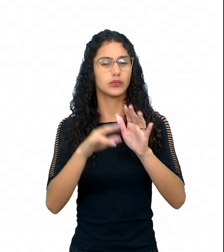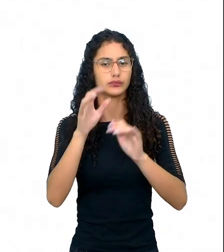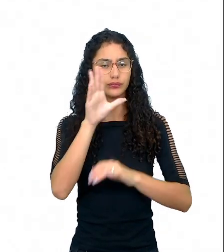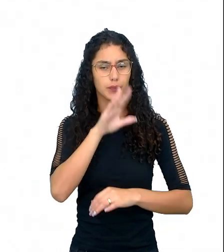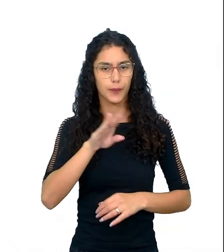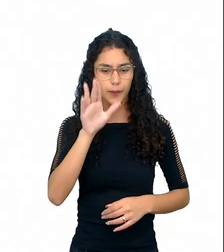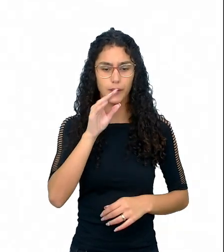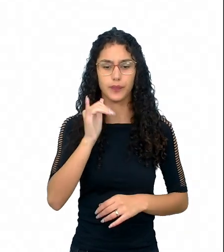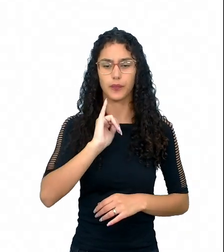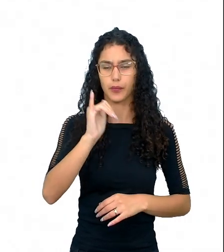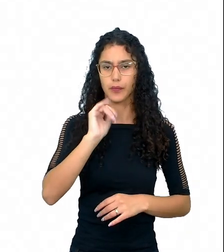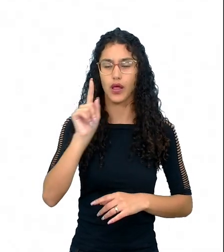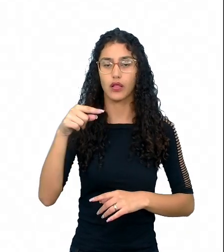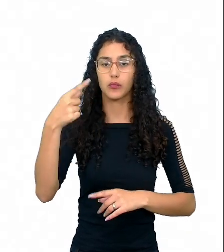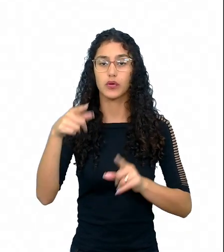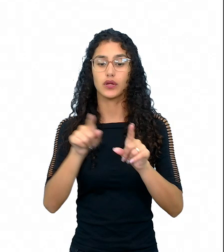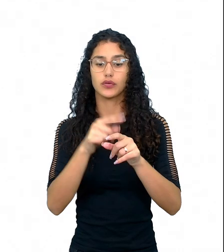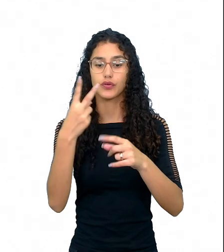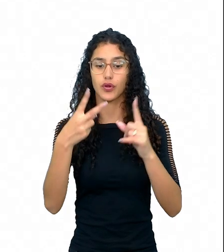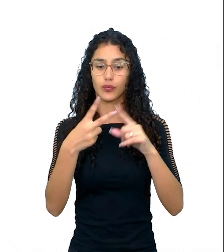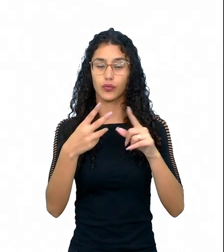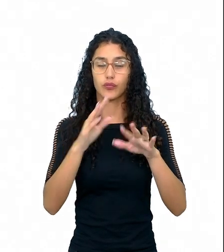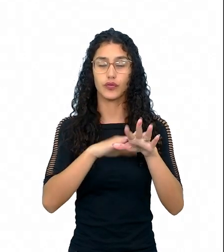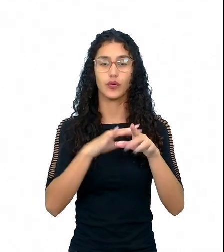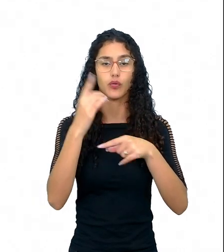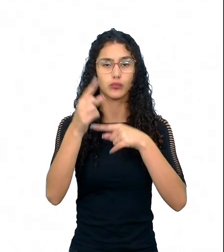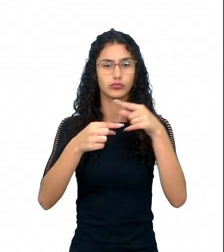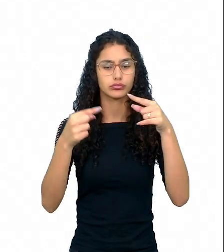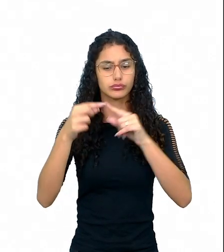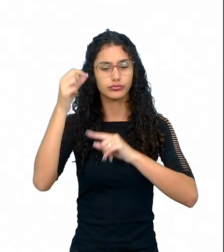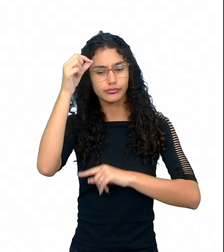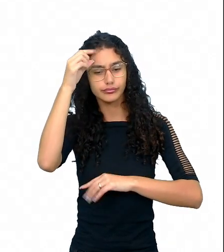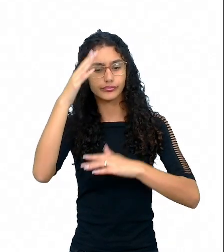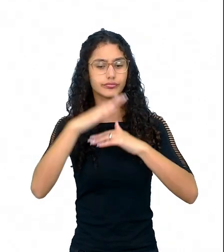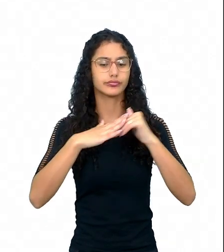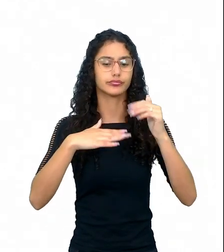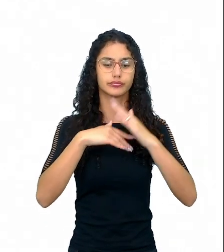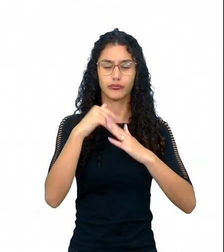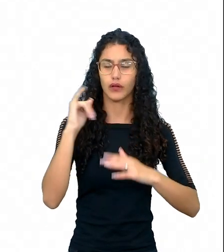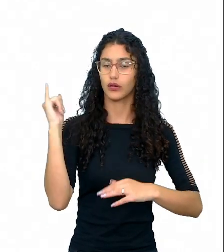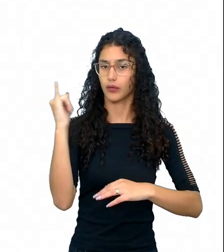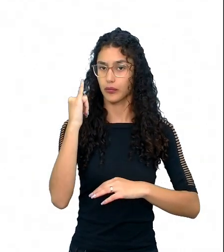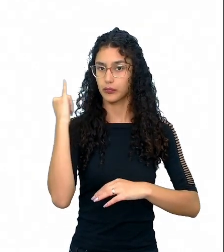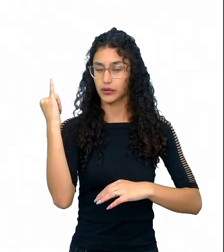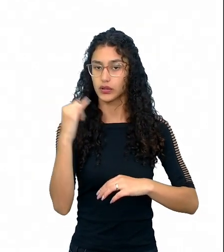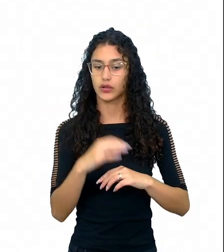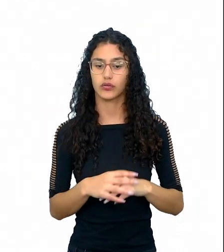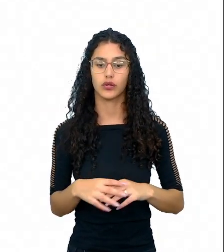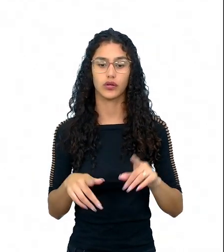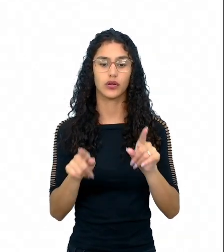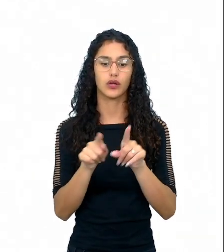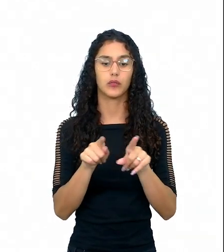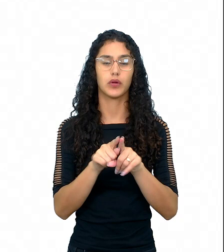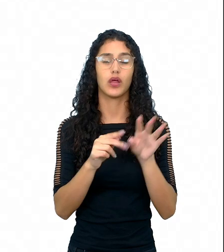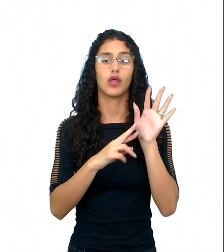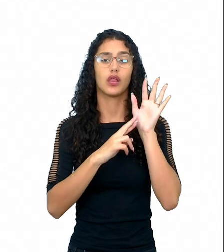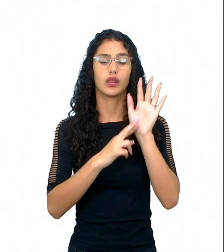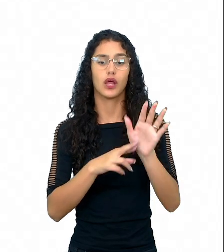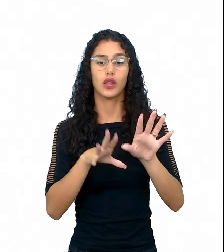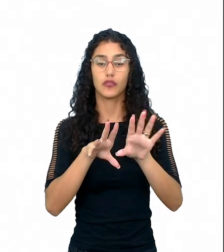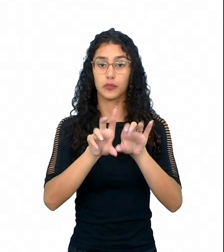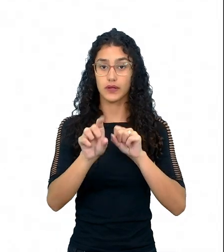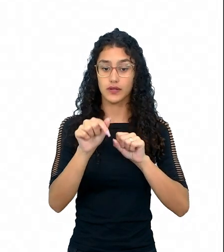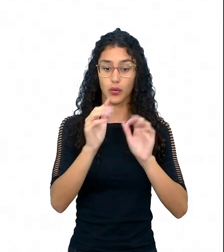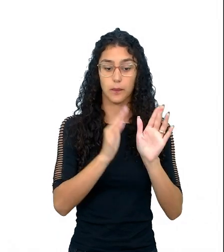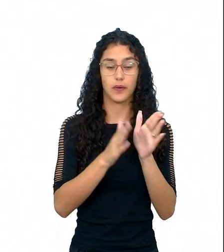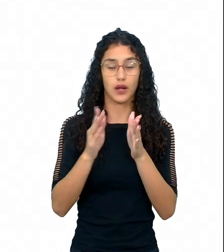discursivas. Depois, nós vamos tratar dos objetos de conhecimento, habilidades essenciais. Aqui, nessa formação